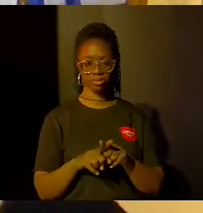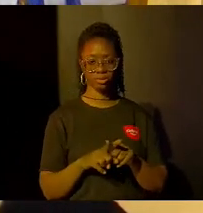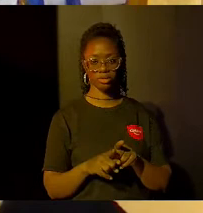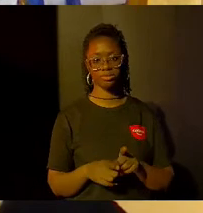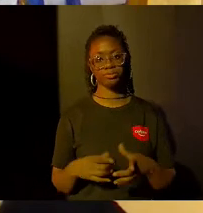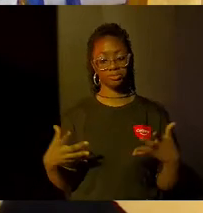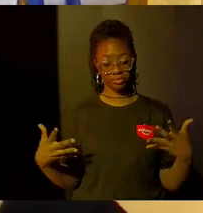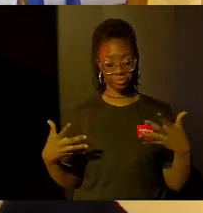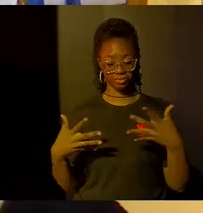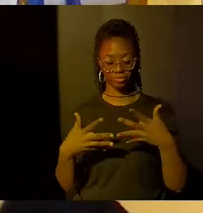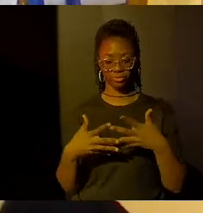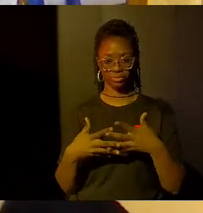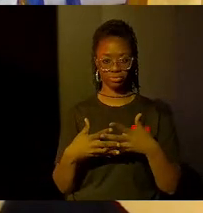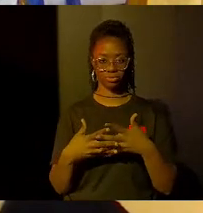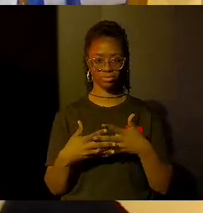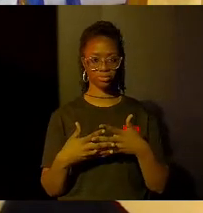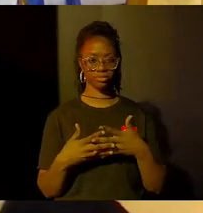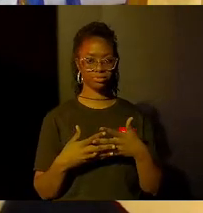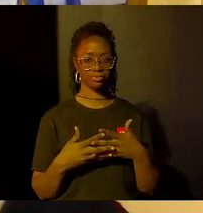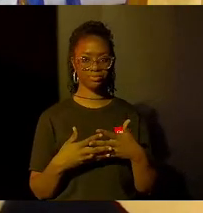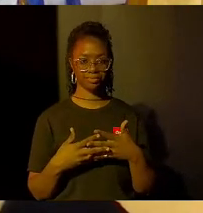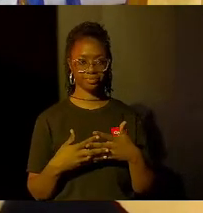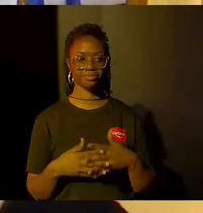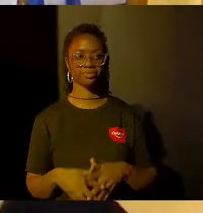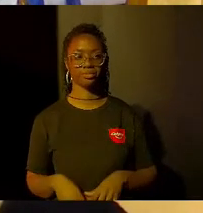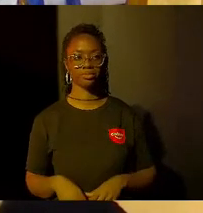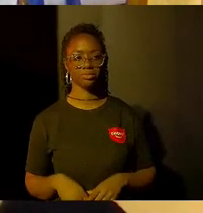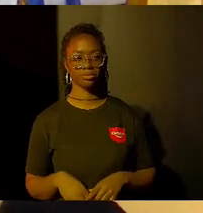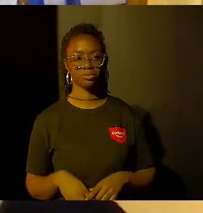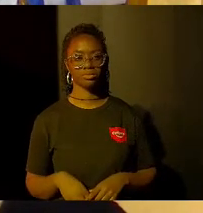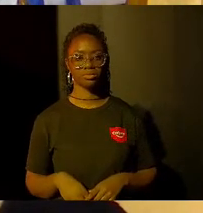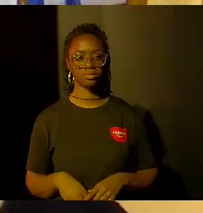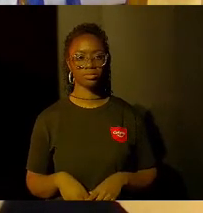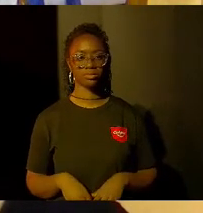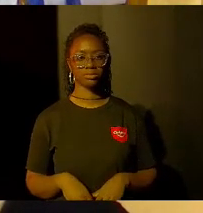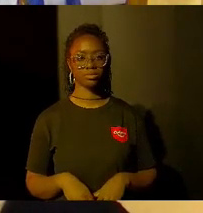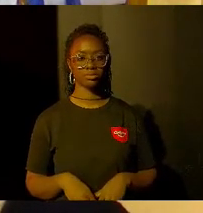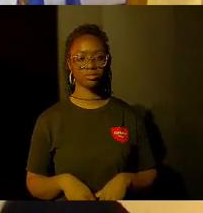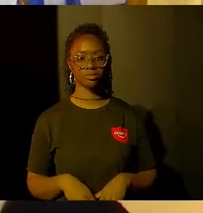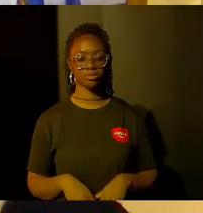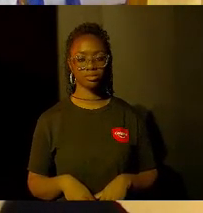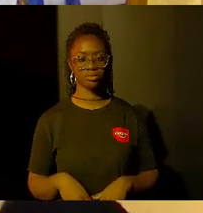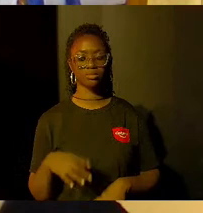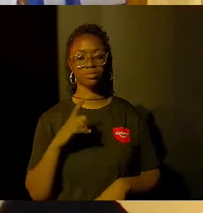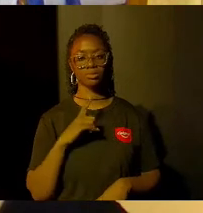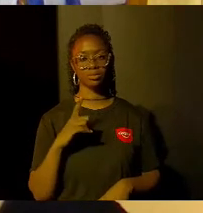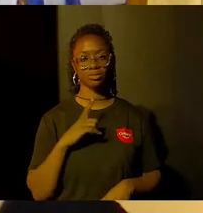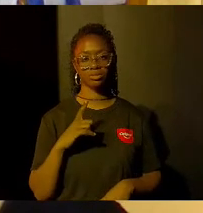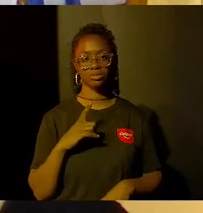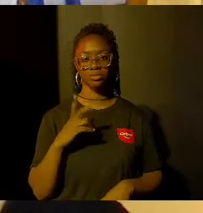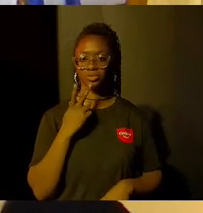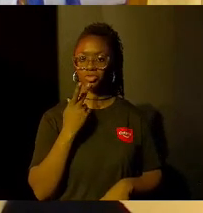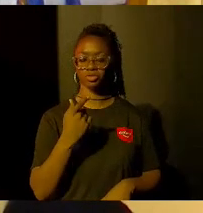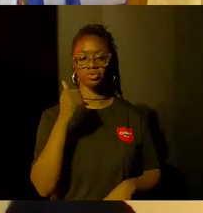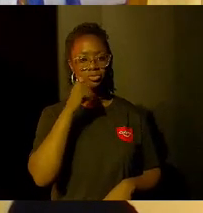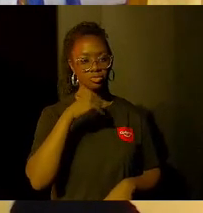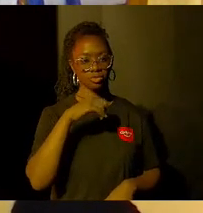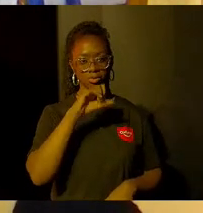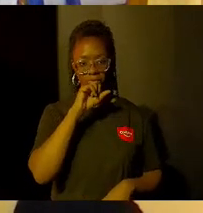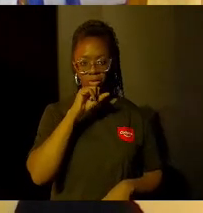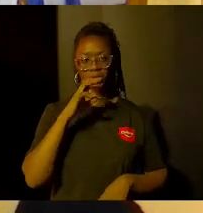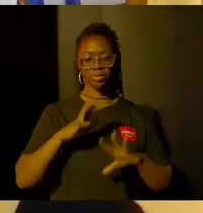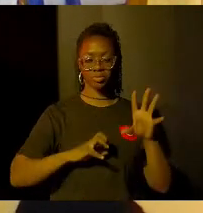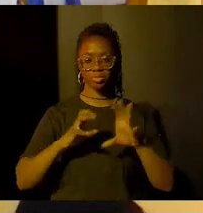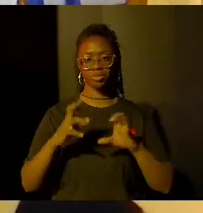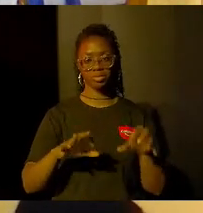uma teia é uma teia é tem a paz do Marcelino Freire lá que a grande fala da mãe quando a mãe tá brigando